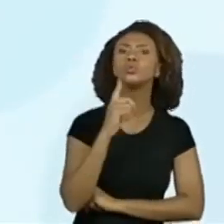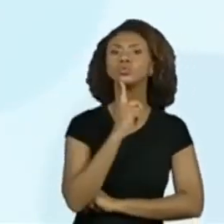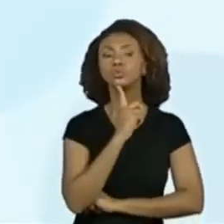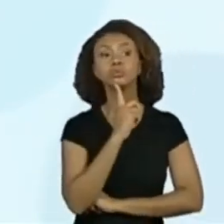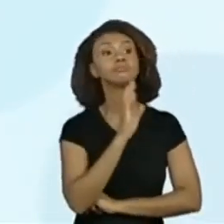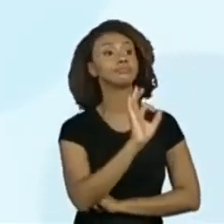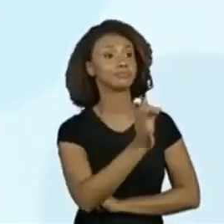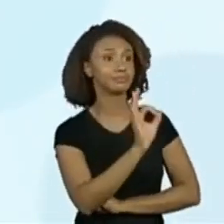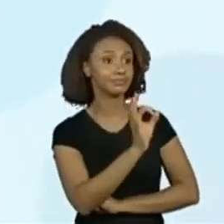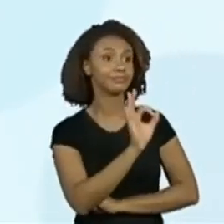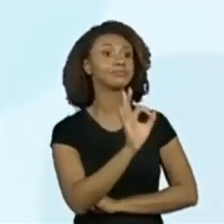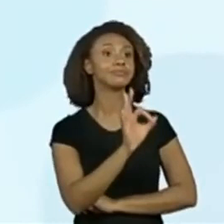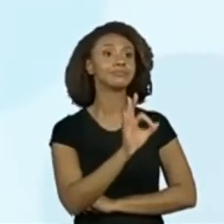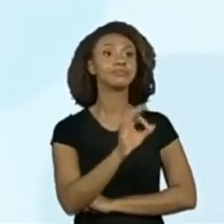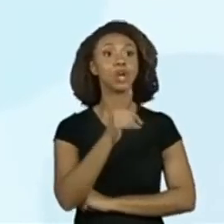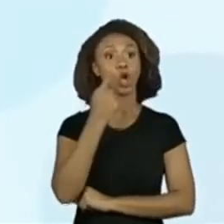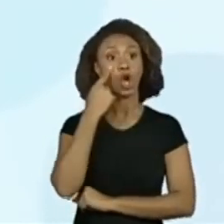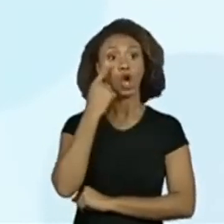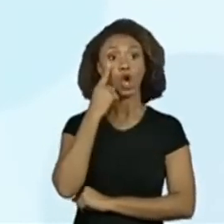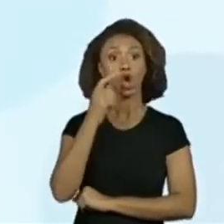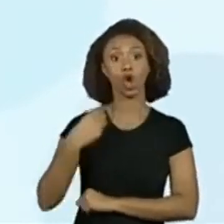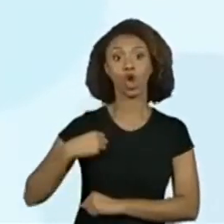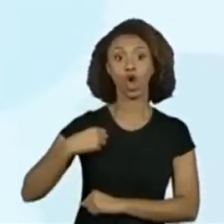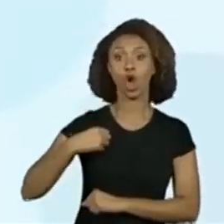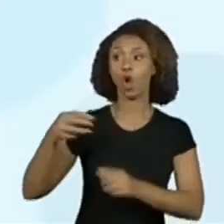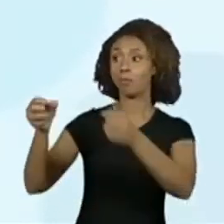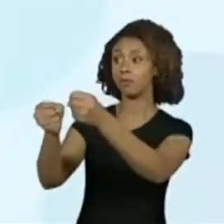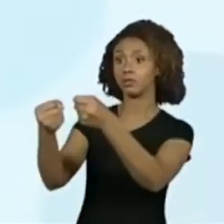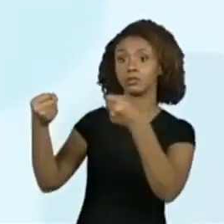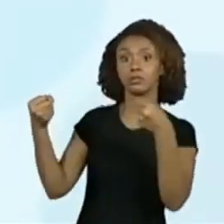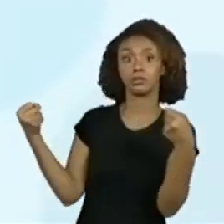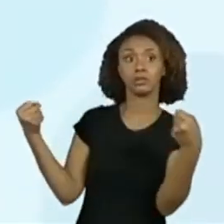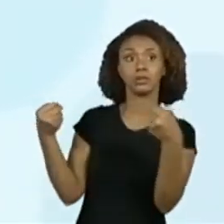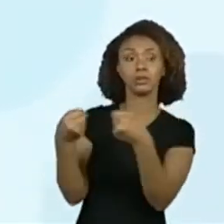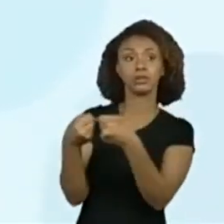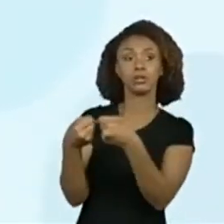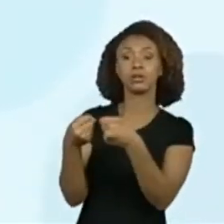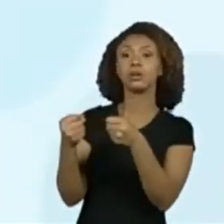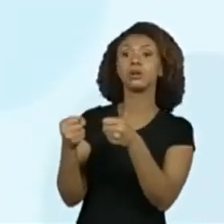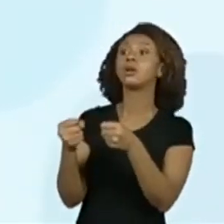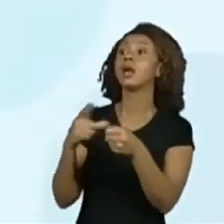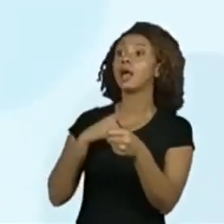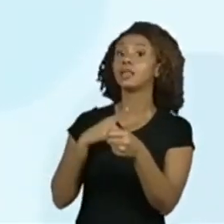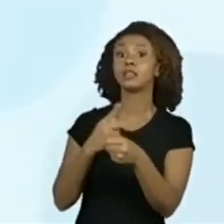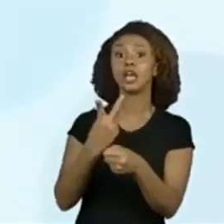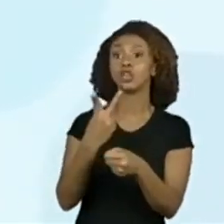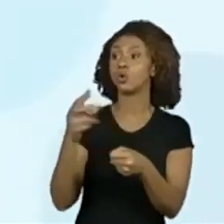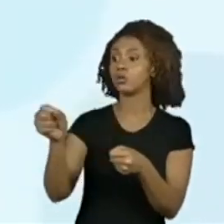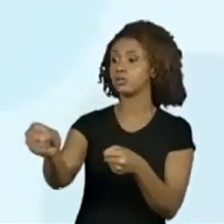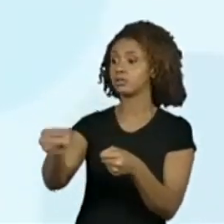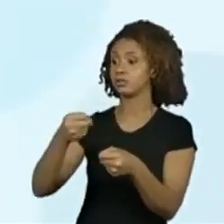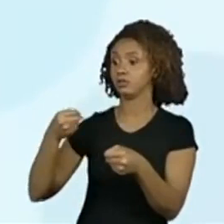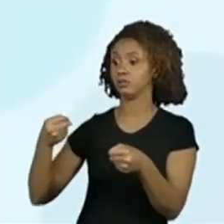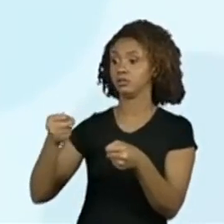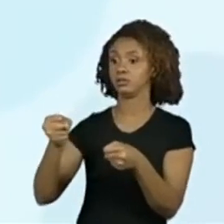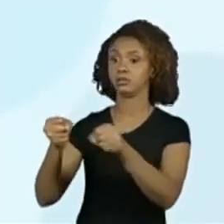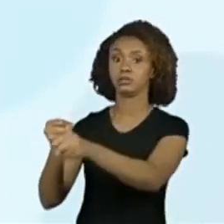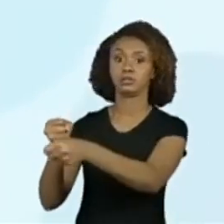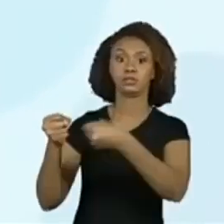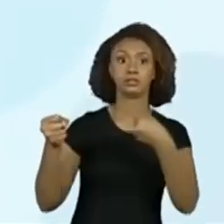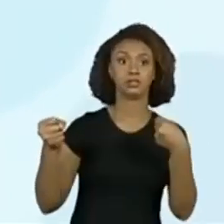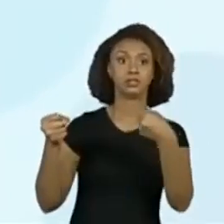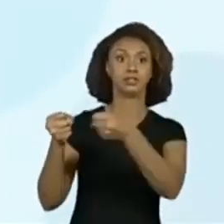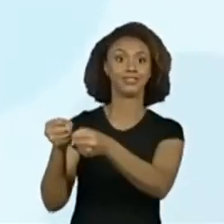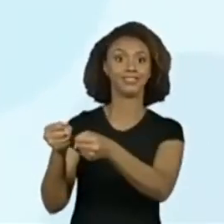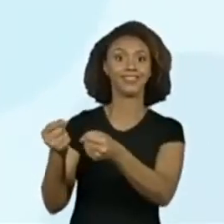isso olha por exemplo aqui um guarda-roupa por exemplo na quantidade de portas ele tem aí duas portas Será que poderíamos pensar